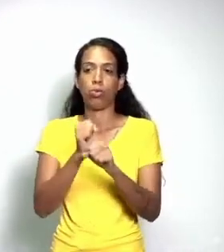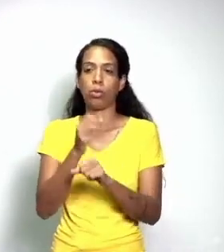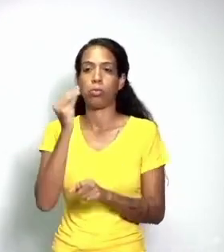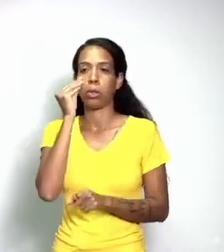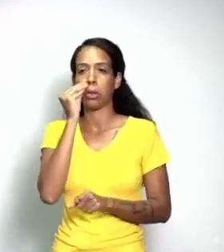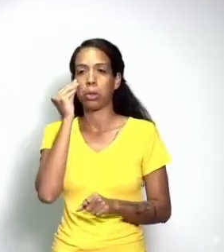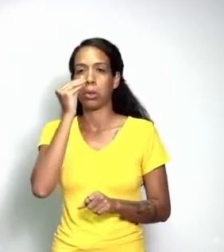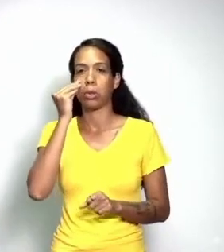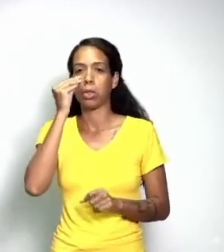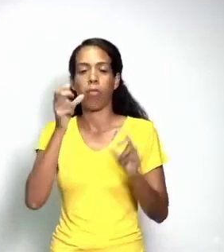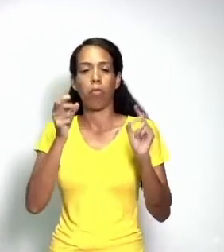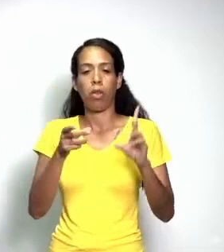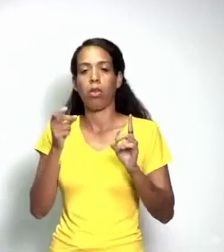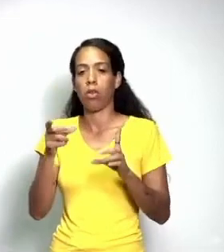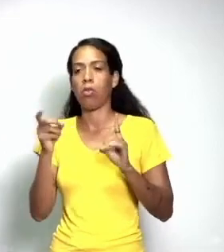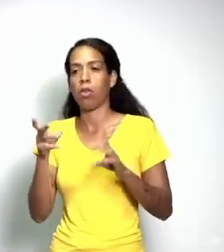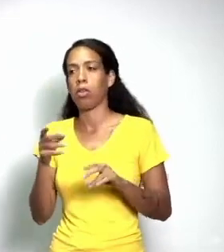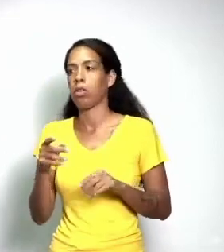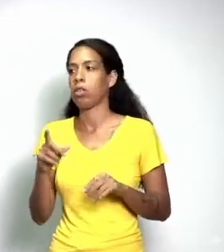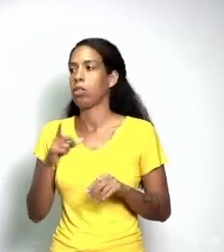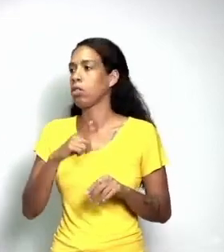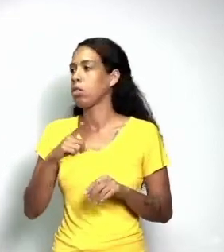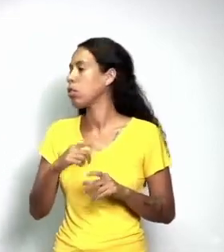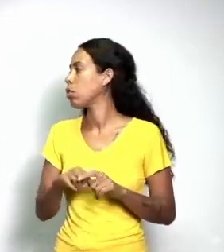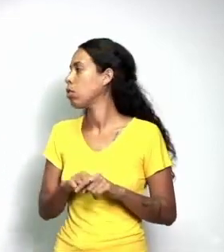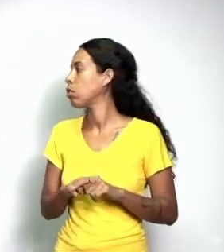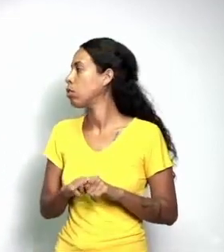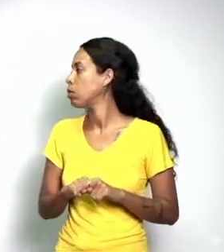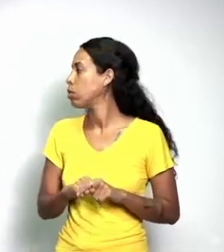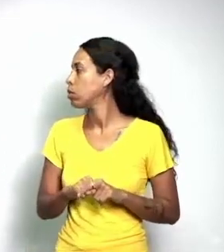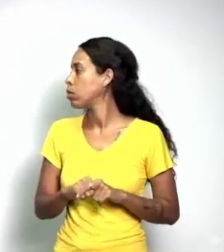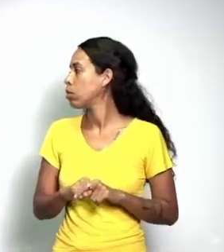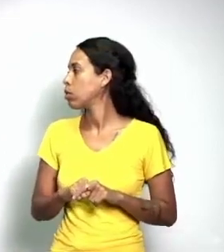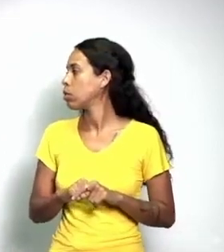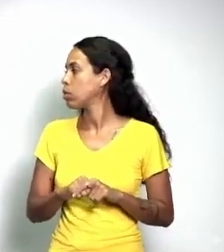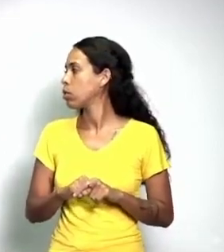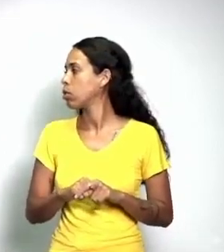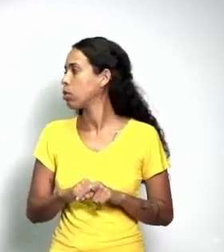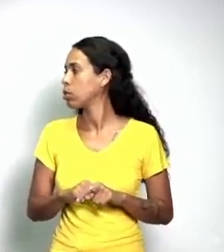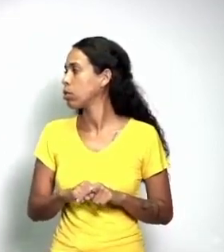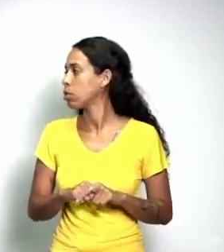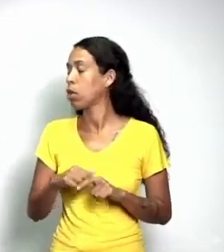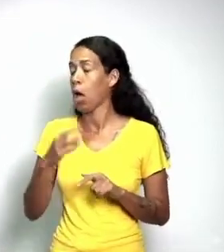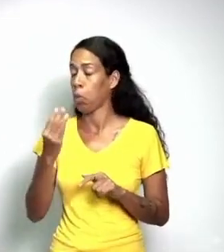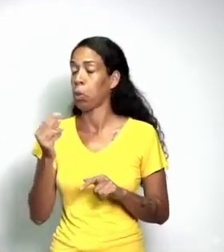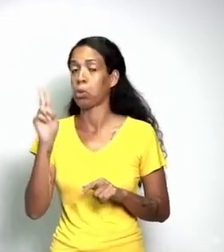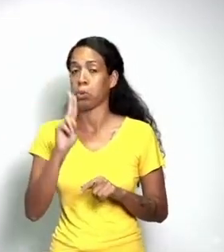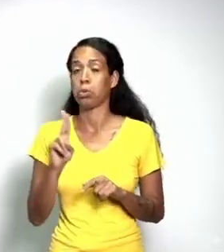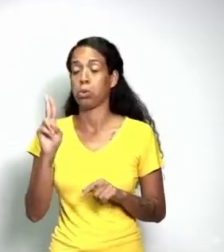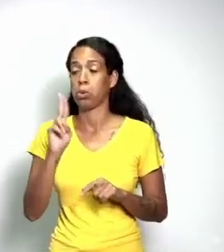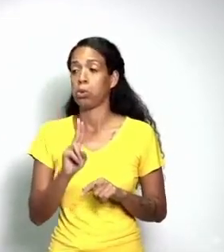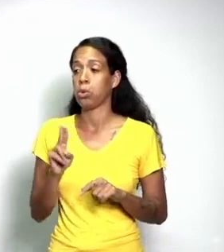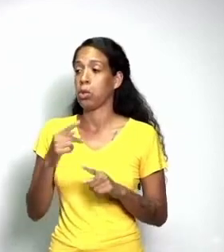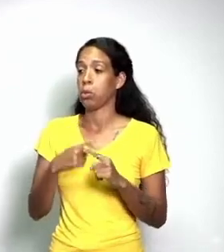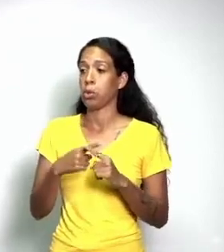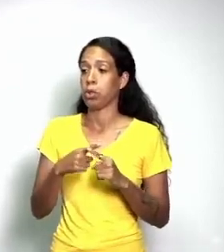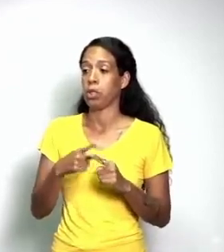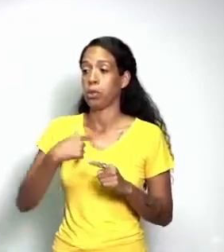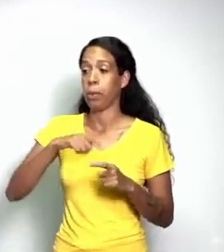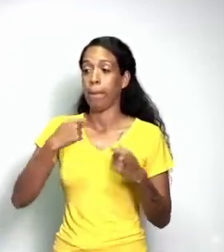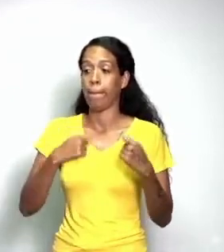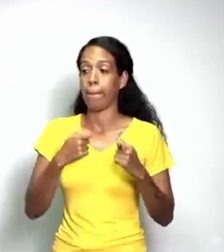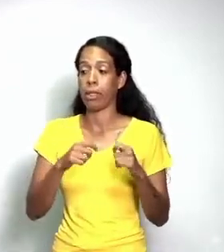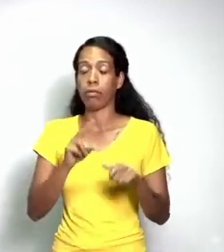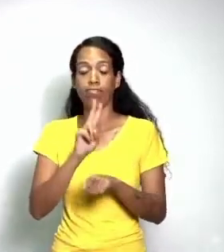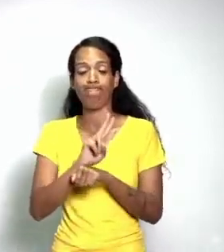teste, enfim, já está vendendo, já está funcionando. E esse engate rápido é realmente muito útil, porque a gente precisa muito